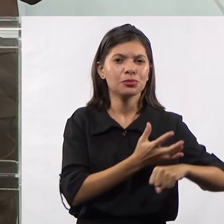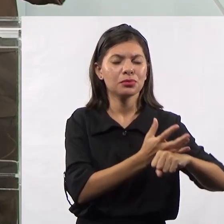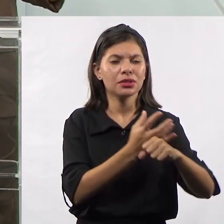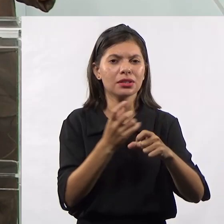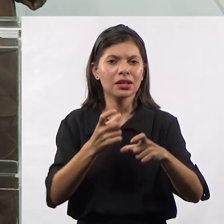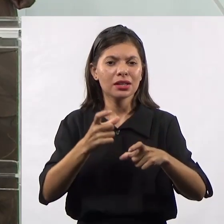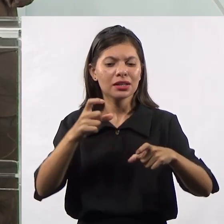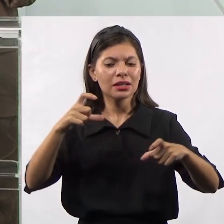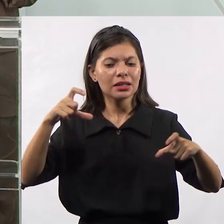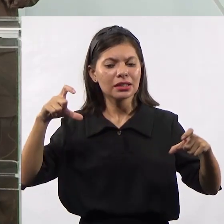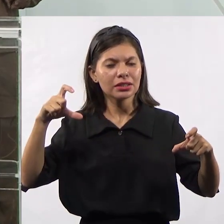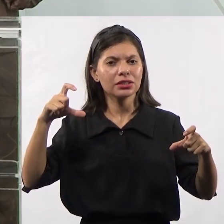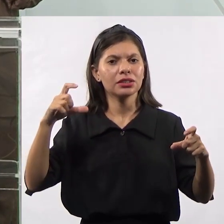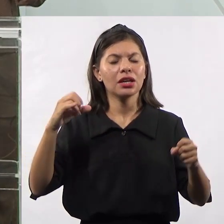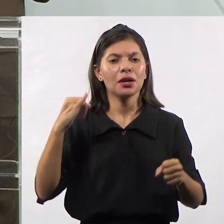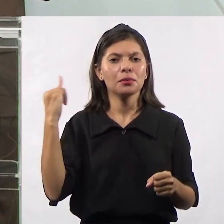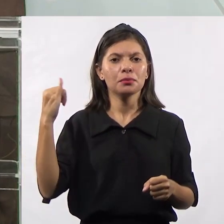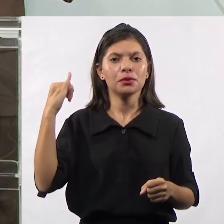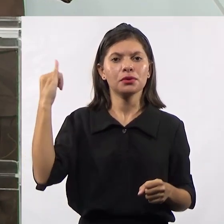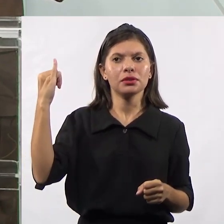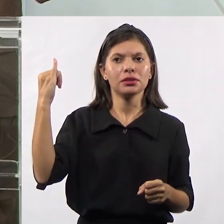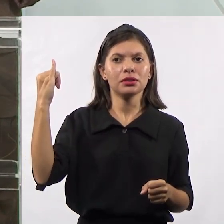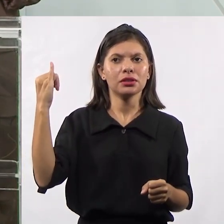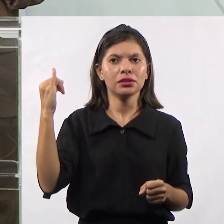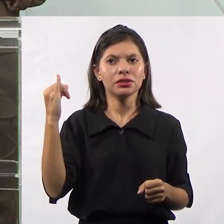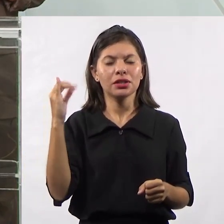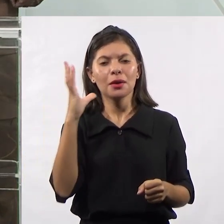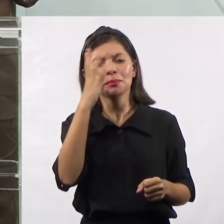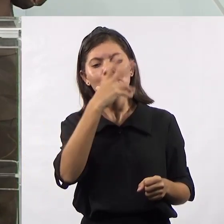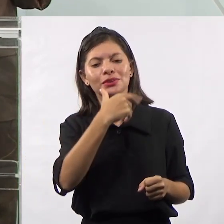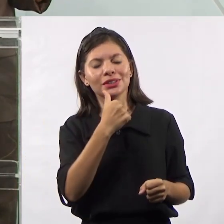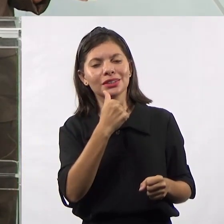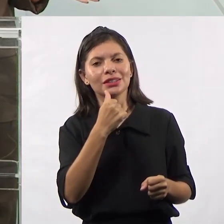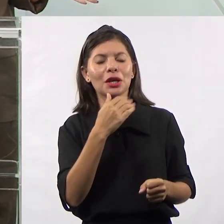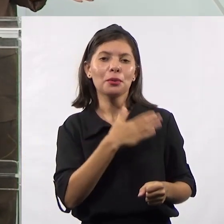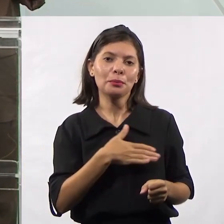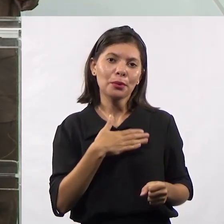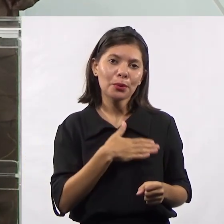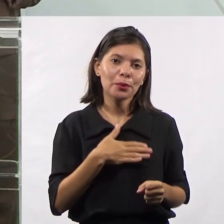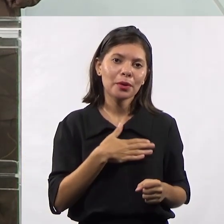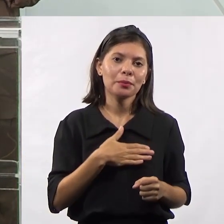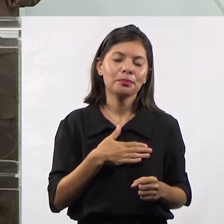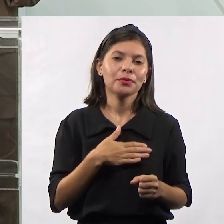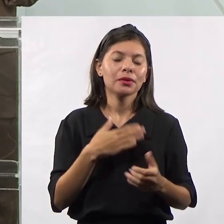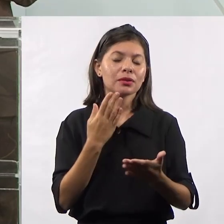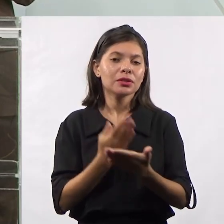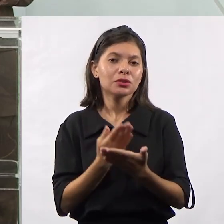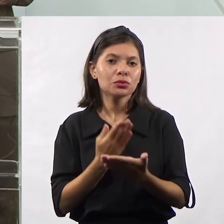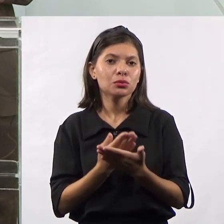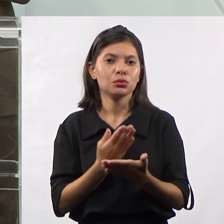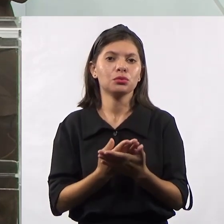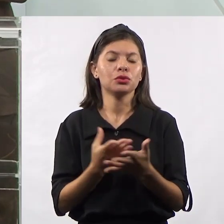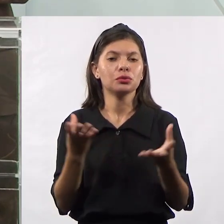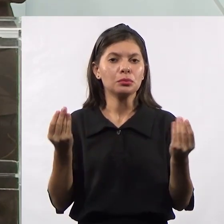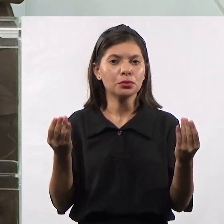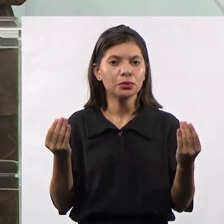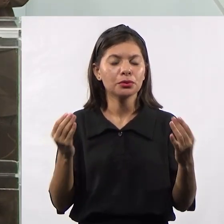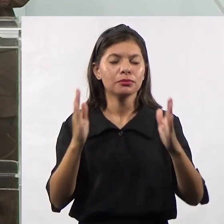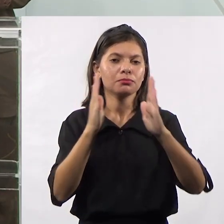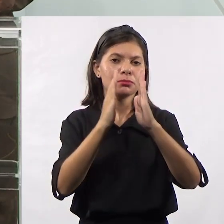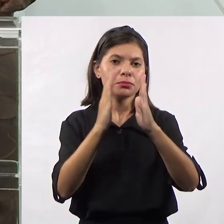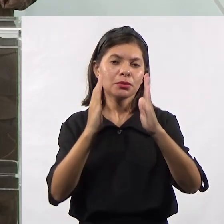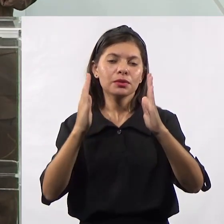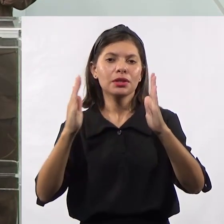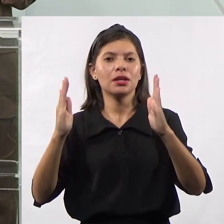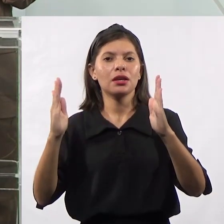matéria é grande, tá? A matéria é importante, a matéria é maravilhosa, então estudem também